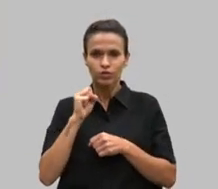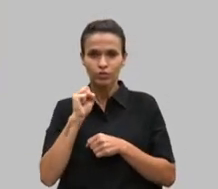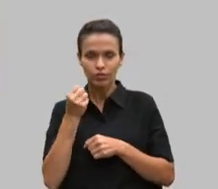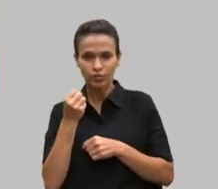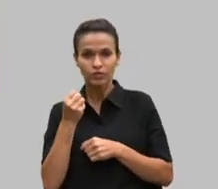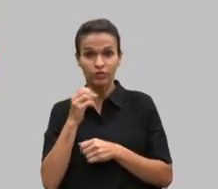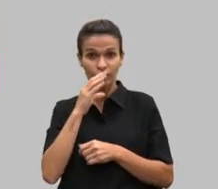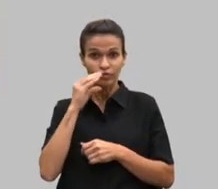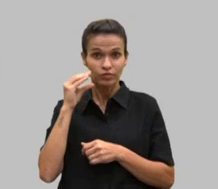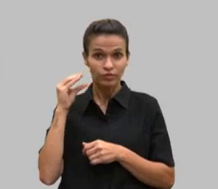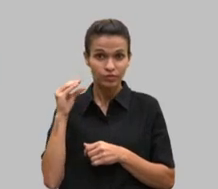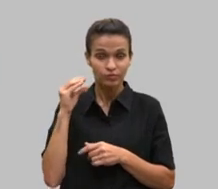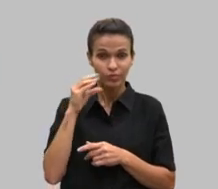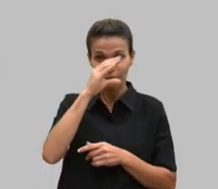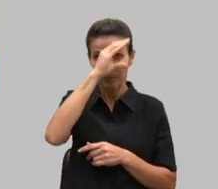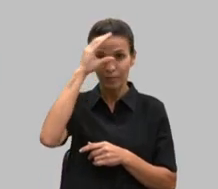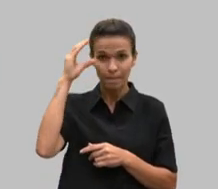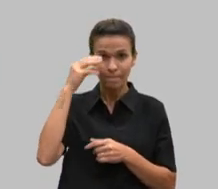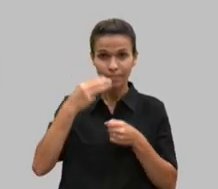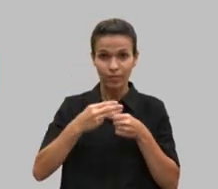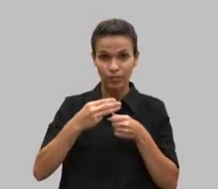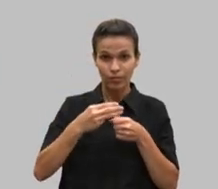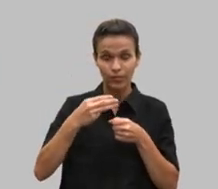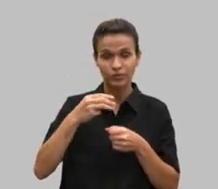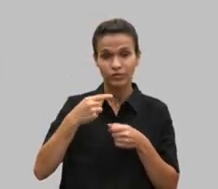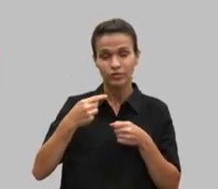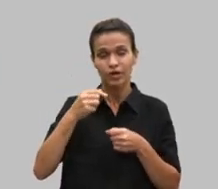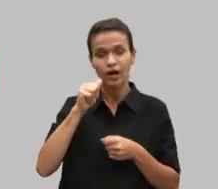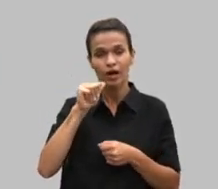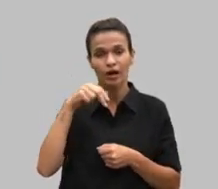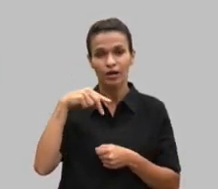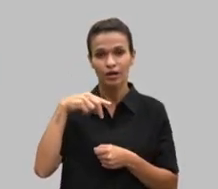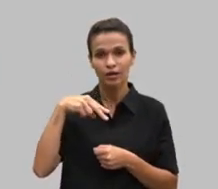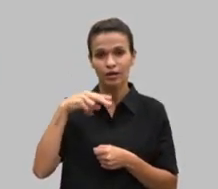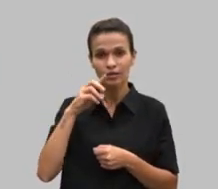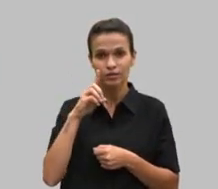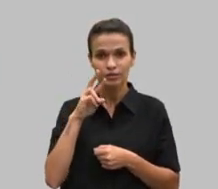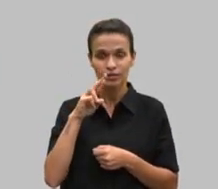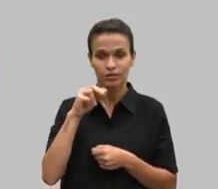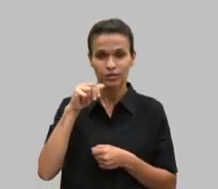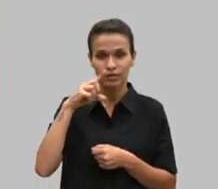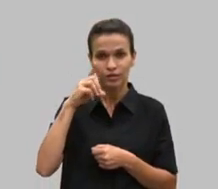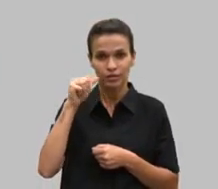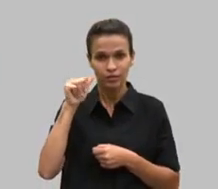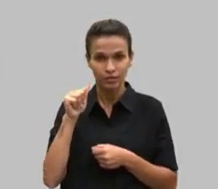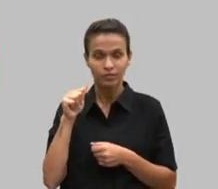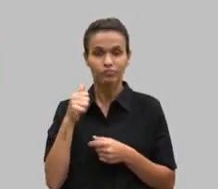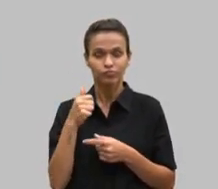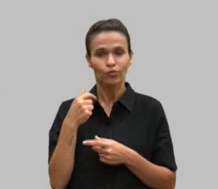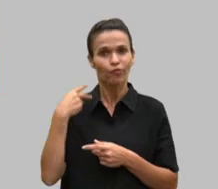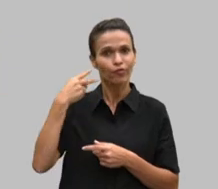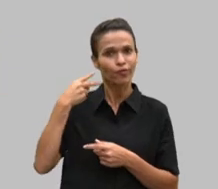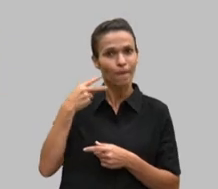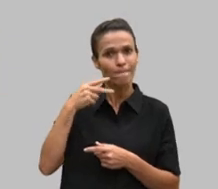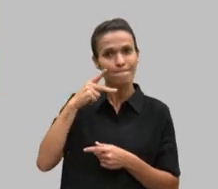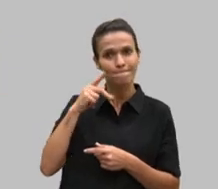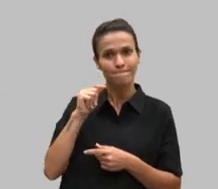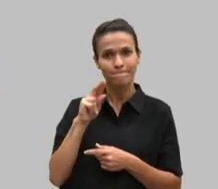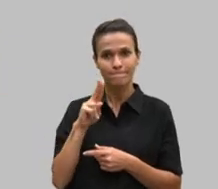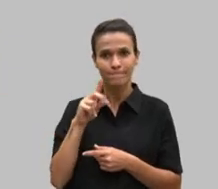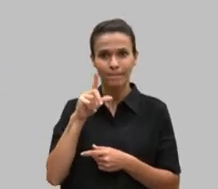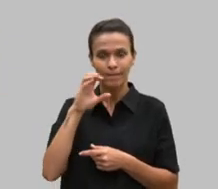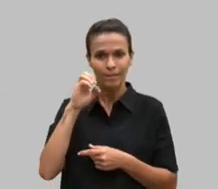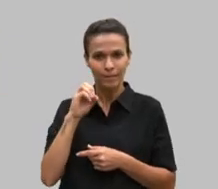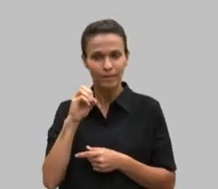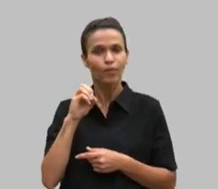Câmara Municipal de Andradas eu tenho muito orgulho tá que o presidente da Câmara vereador Paulinho Moreira que foi meu chefe a época e